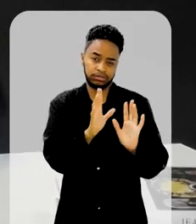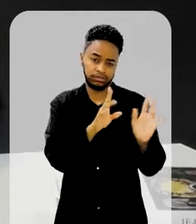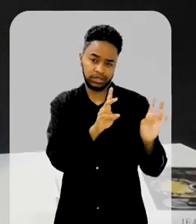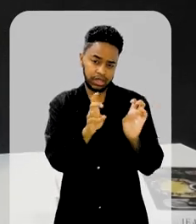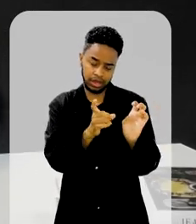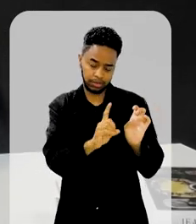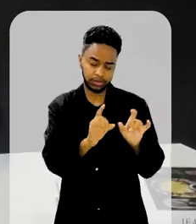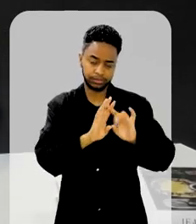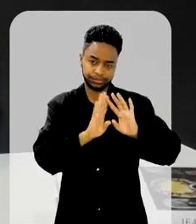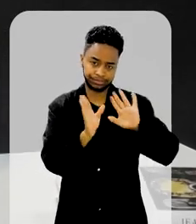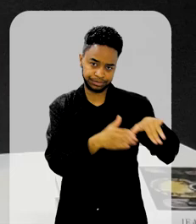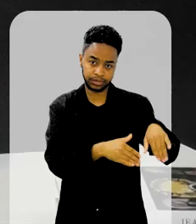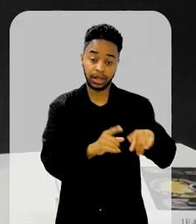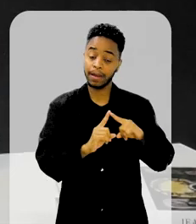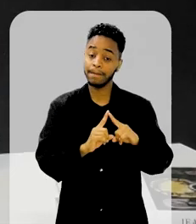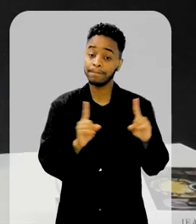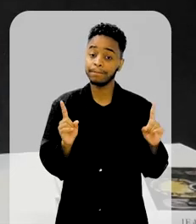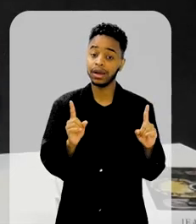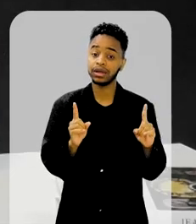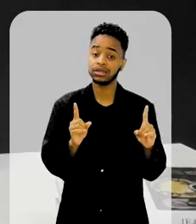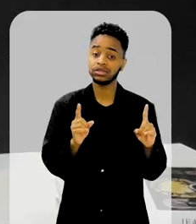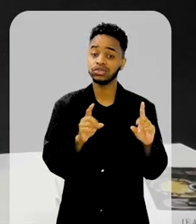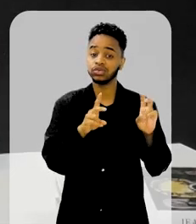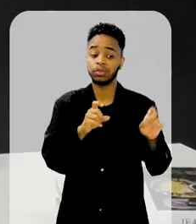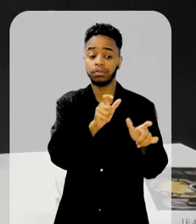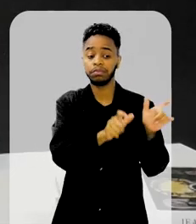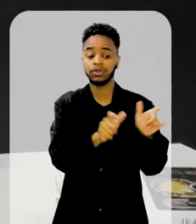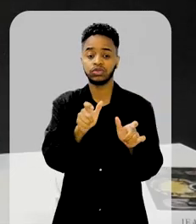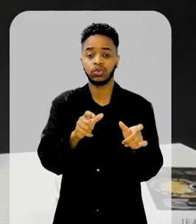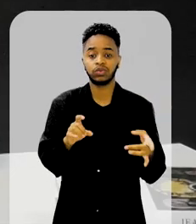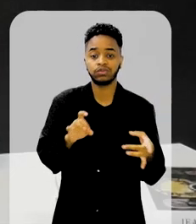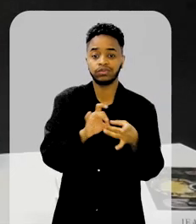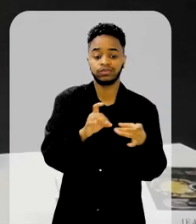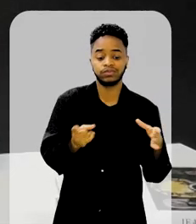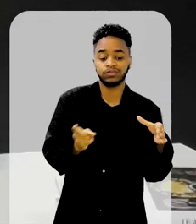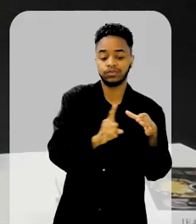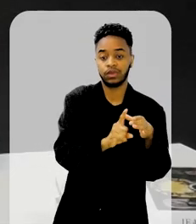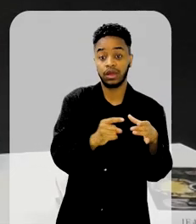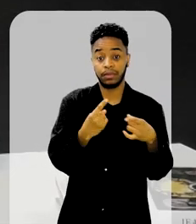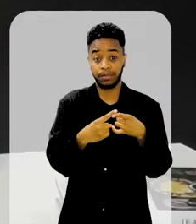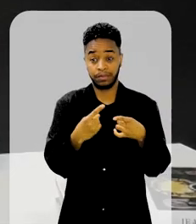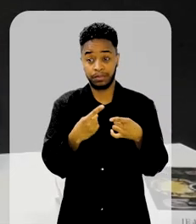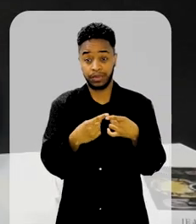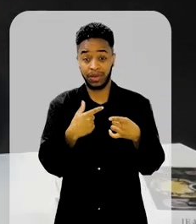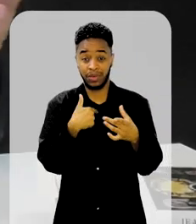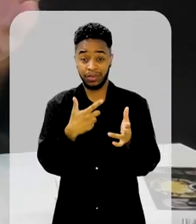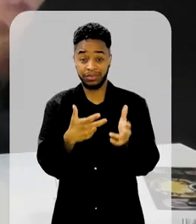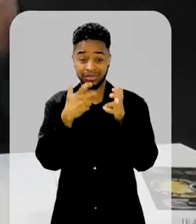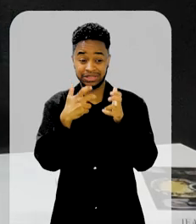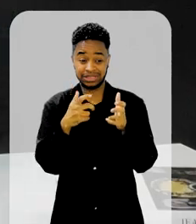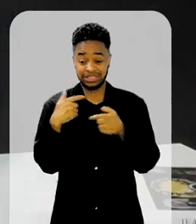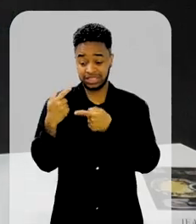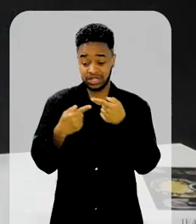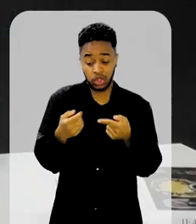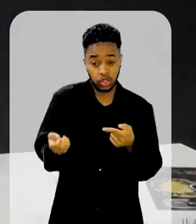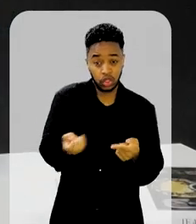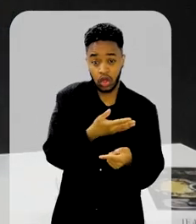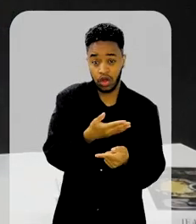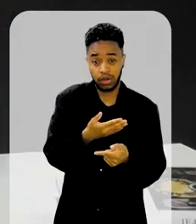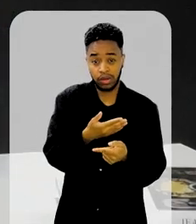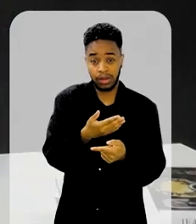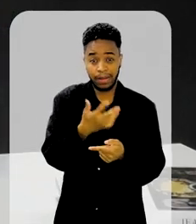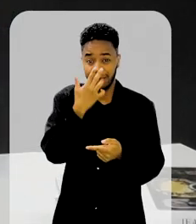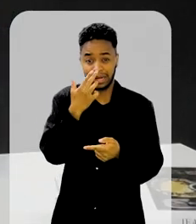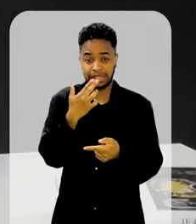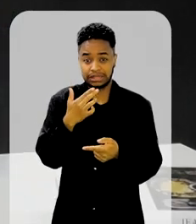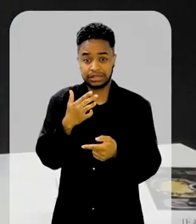TRS Dias dois dias mas eu tô falando assim dos envolvidos com a festa sim sim né eu vejo uma geração que chegou